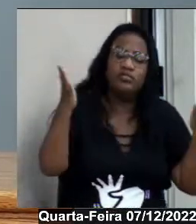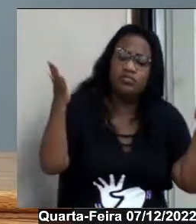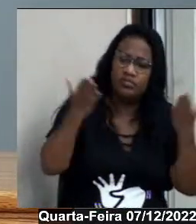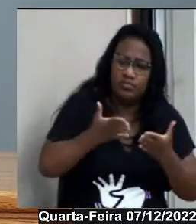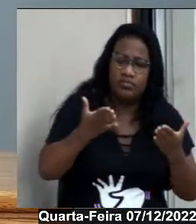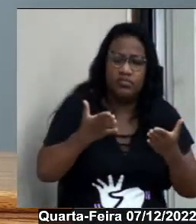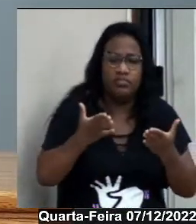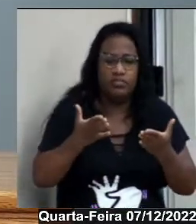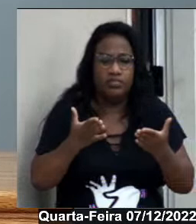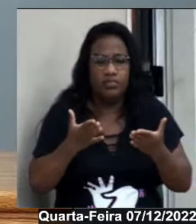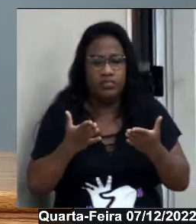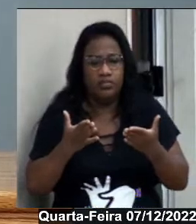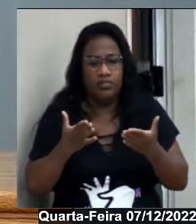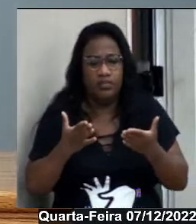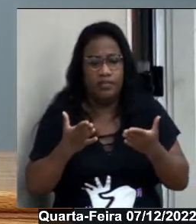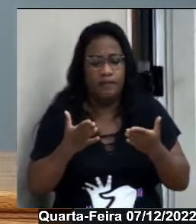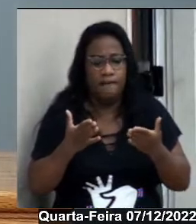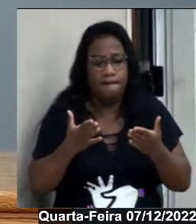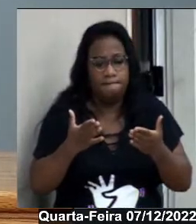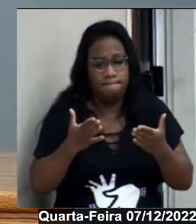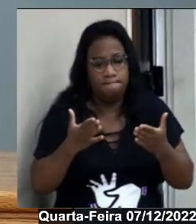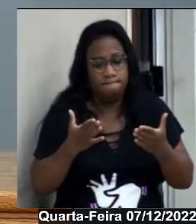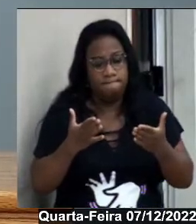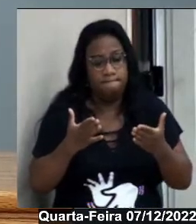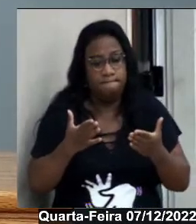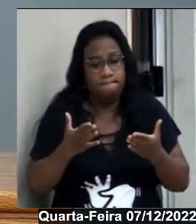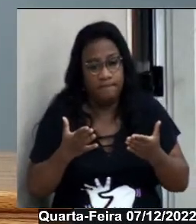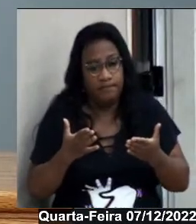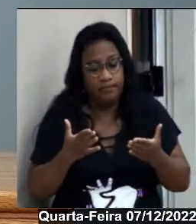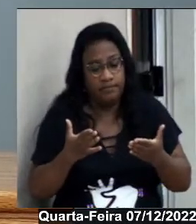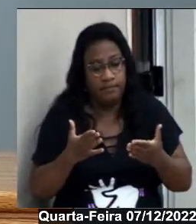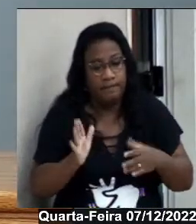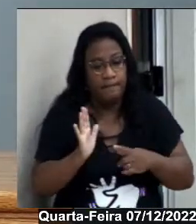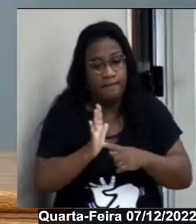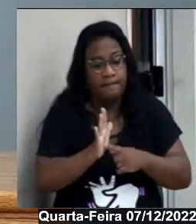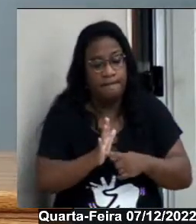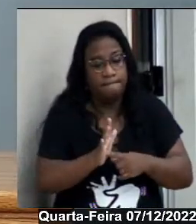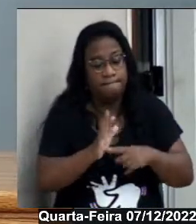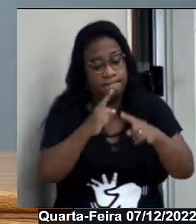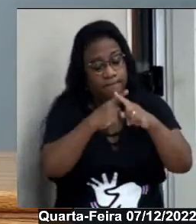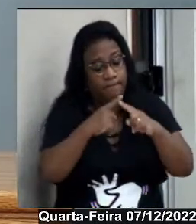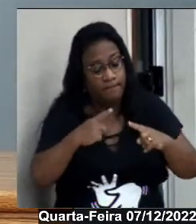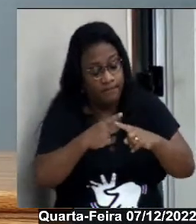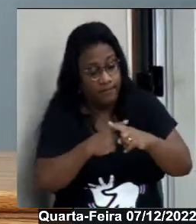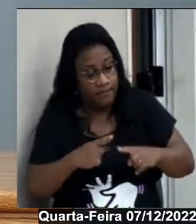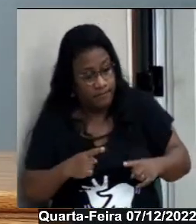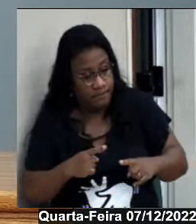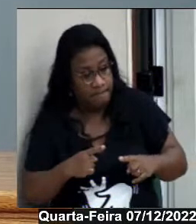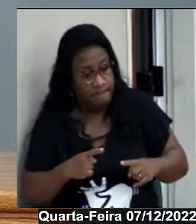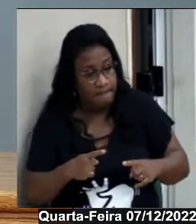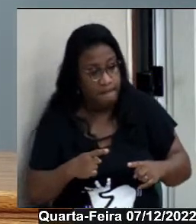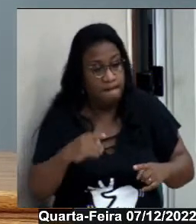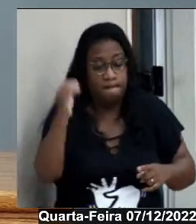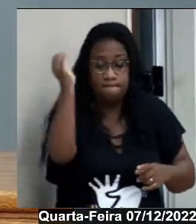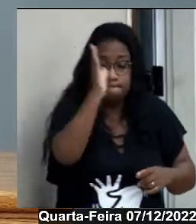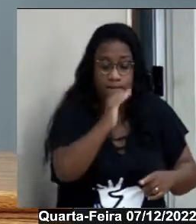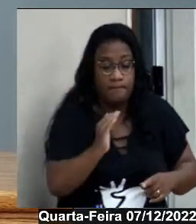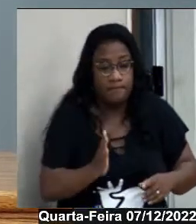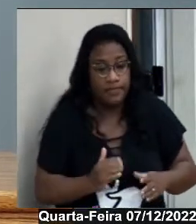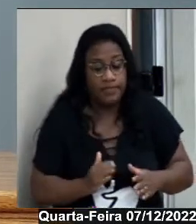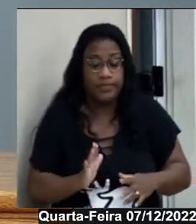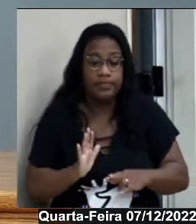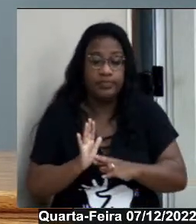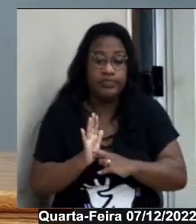jogadores federados do nosso município, que disputa jogos importantes para o Aroeira. E falar para você assim,